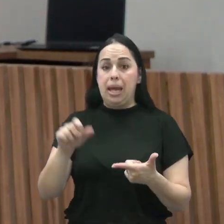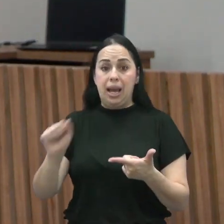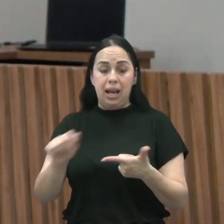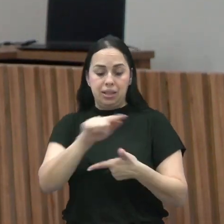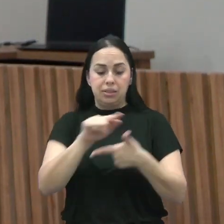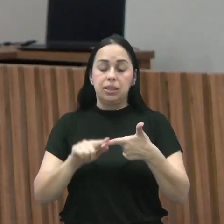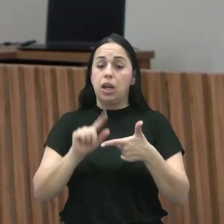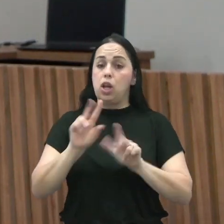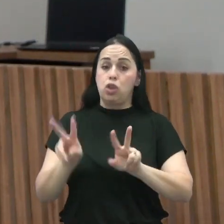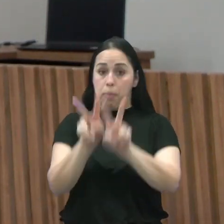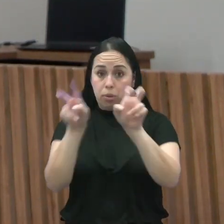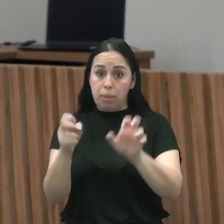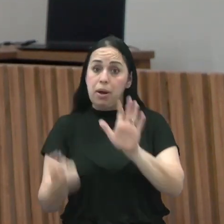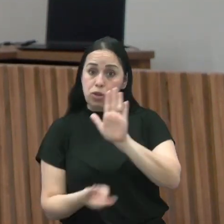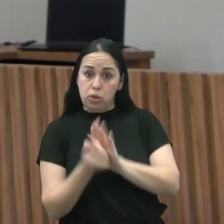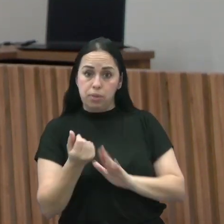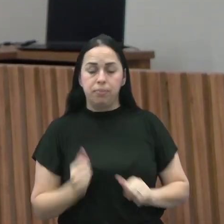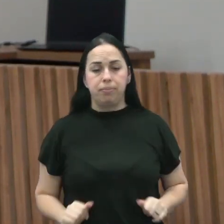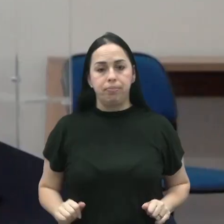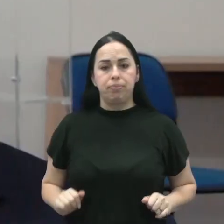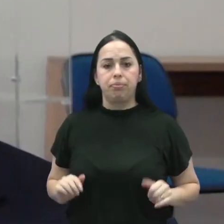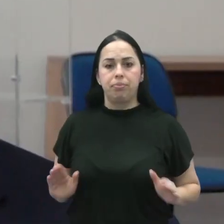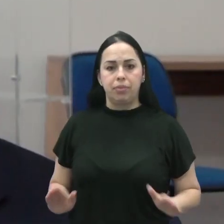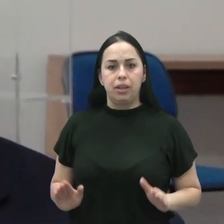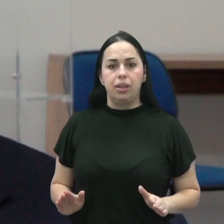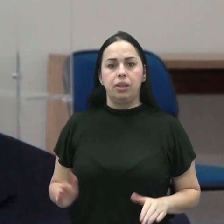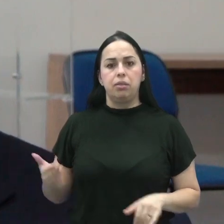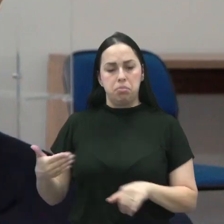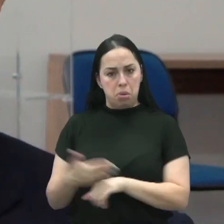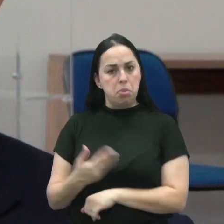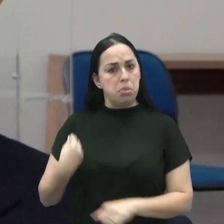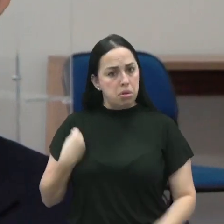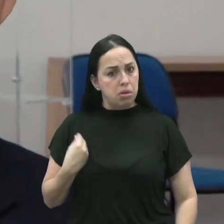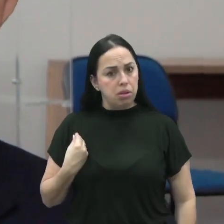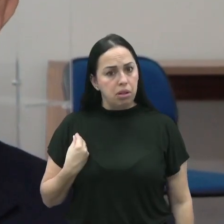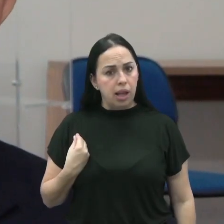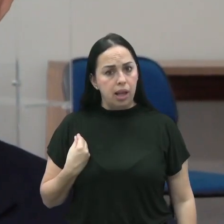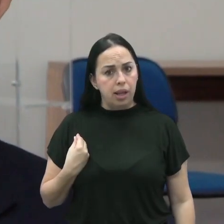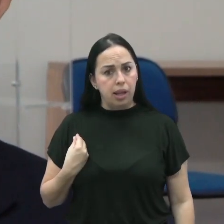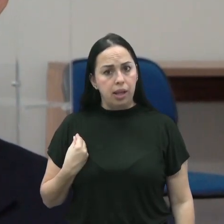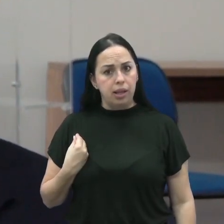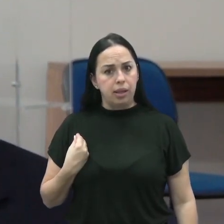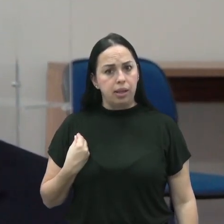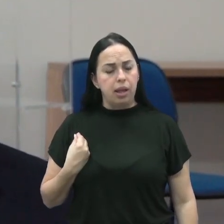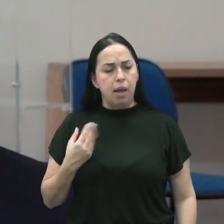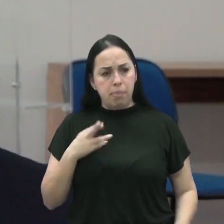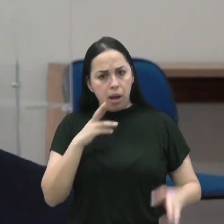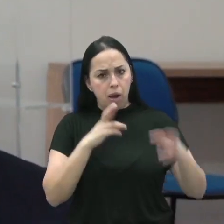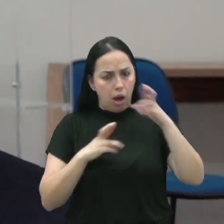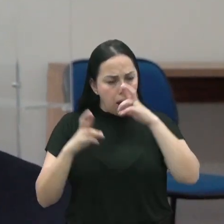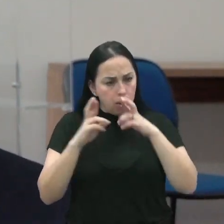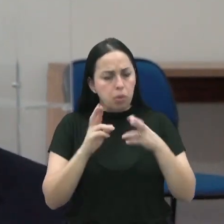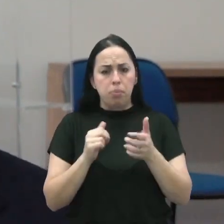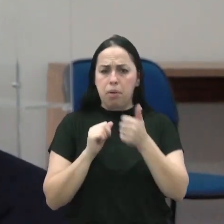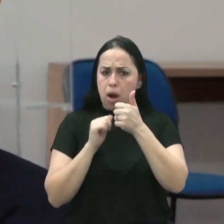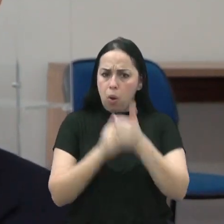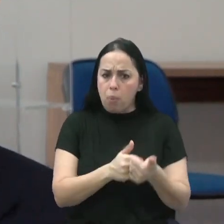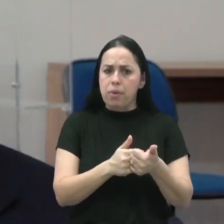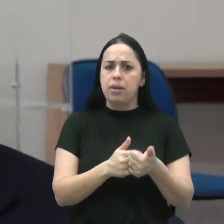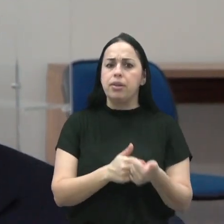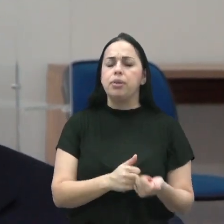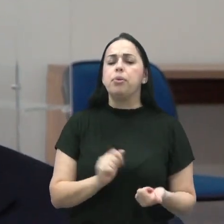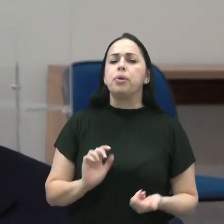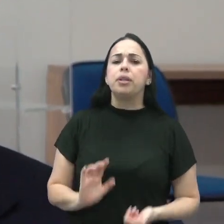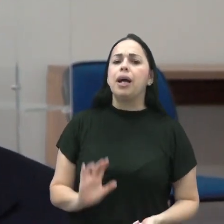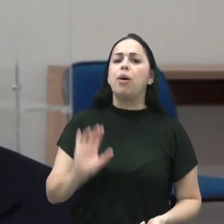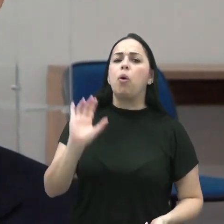né, são leis que falam do orçamento da prefeitura. Essa presença aqui é para exatamente averiguar, acompanhar